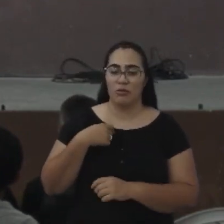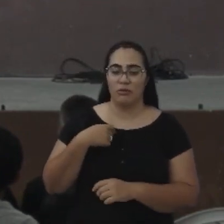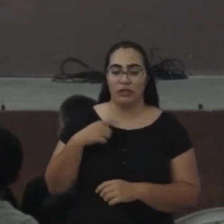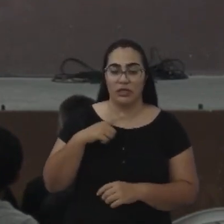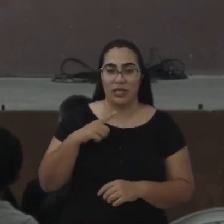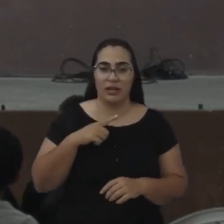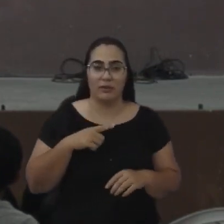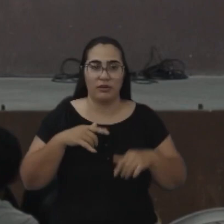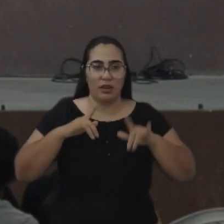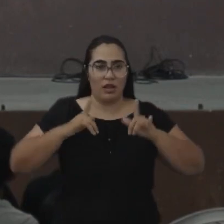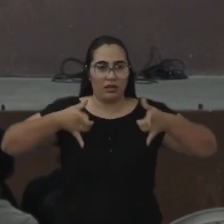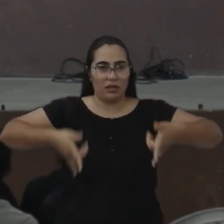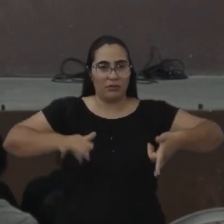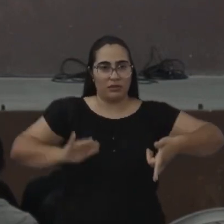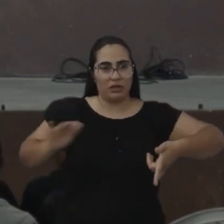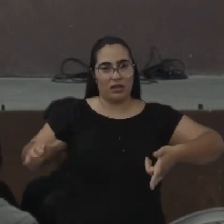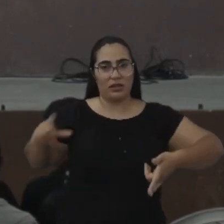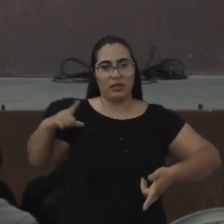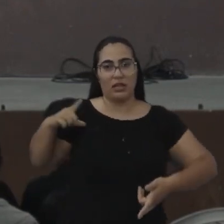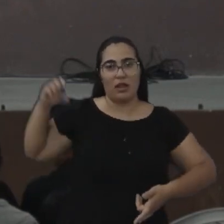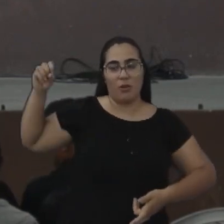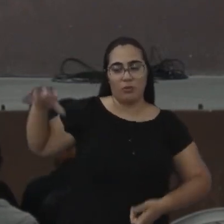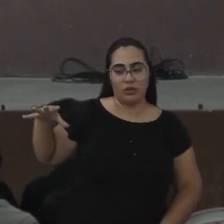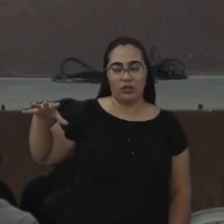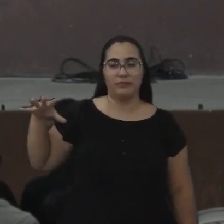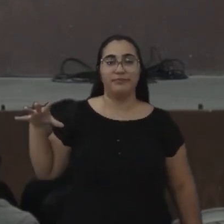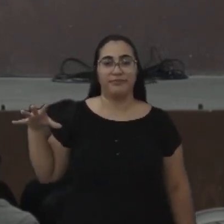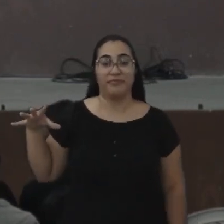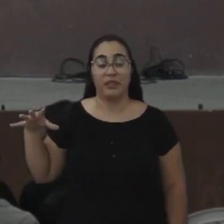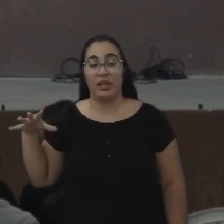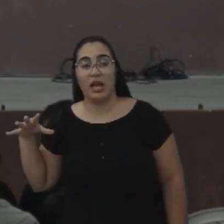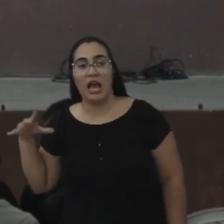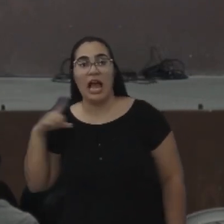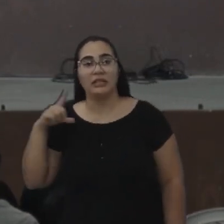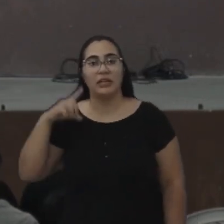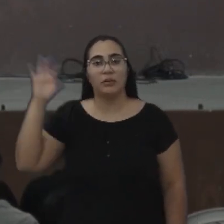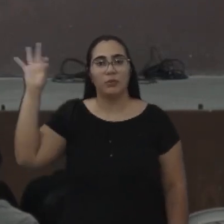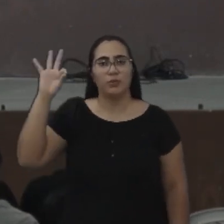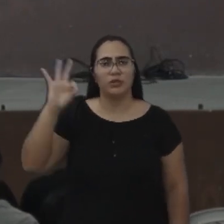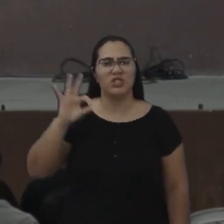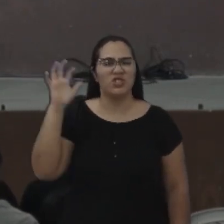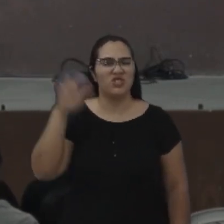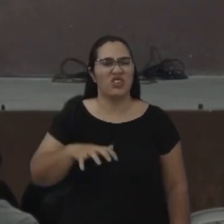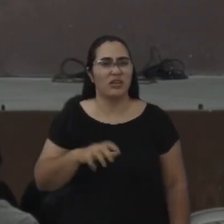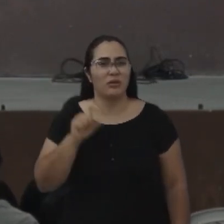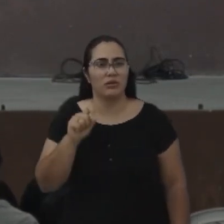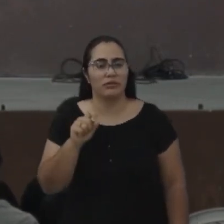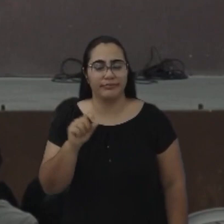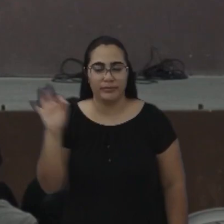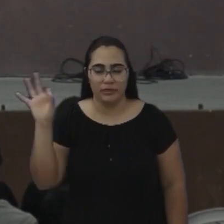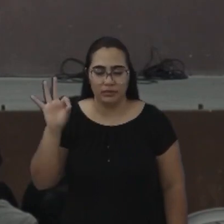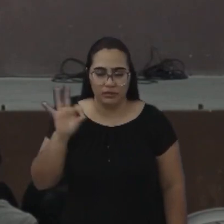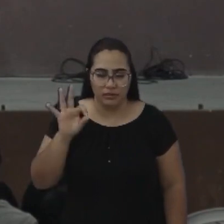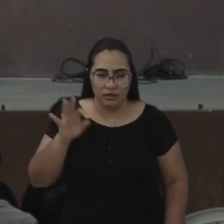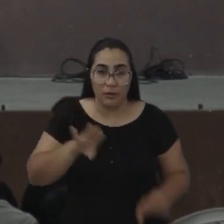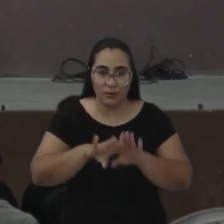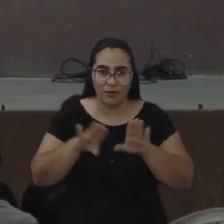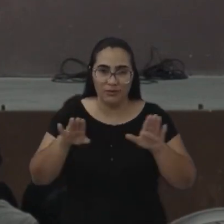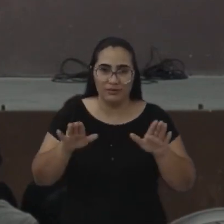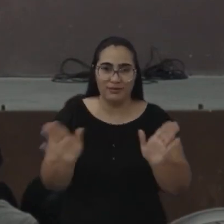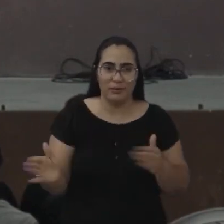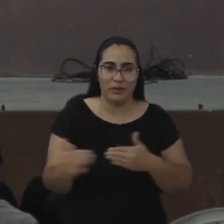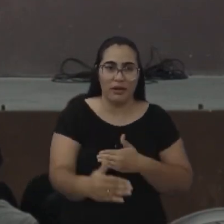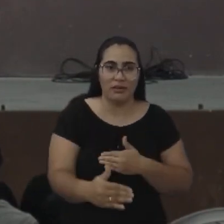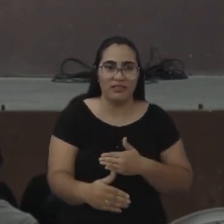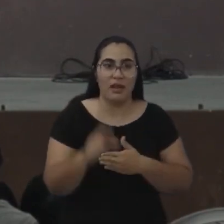lumináriazinha, né? Eu ligo minha lumináriazinha, Michele está aqui do lado, eu ligo minha lumináriazinha, aí tem umas moscas chatas que entram dentro do quarto. E aí elas ficam na